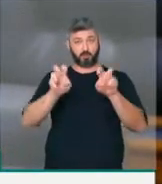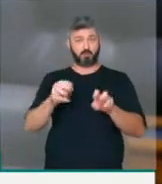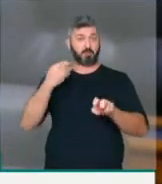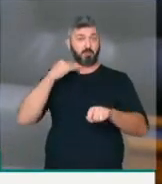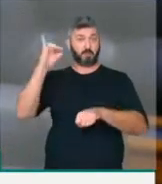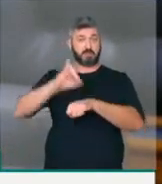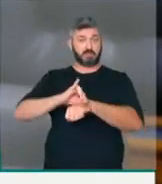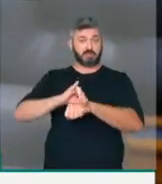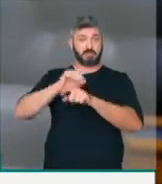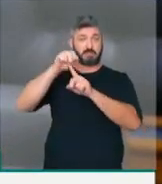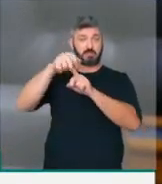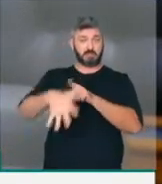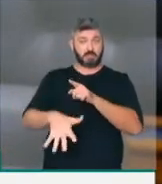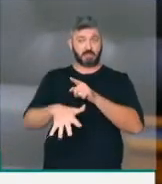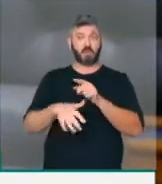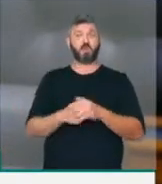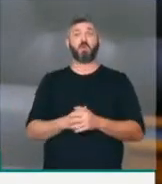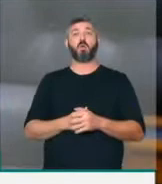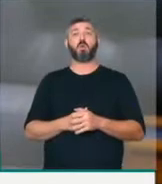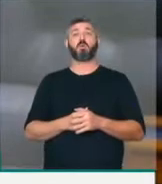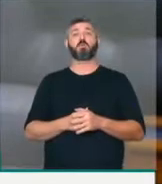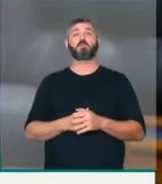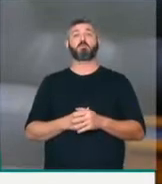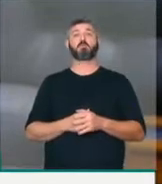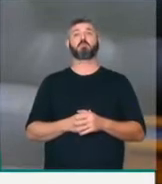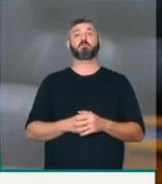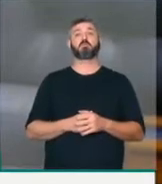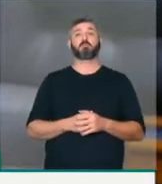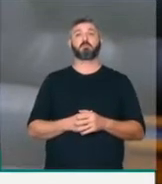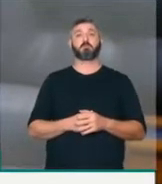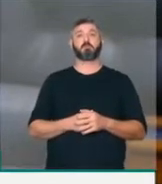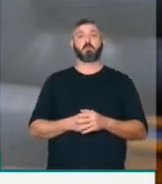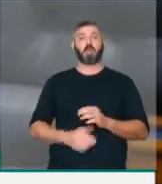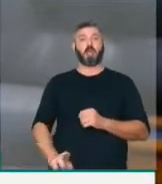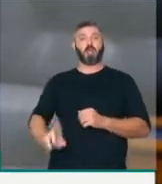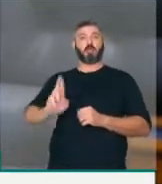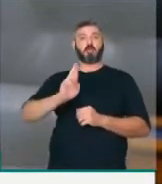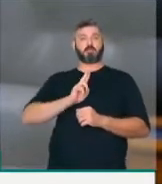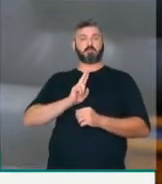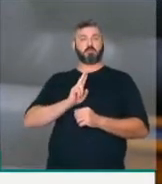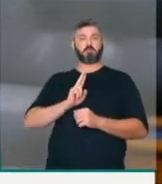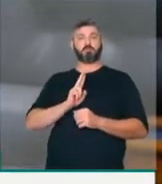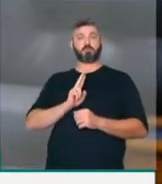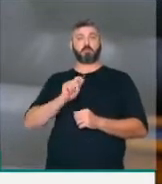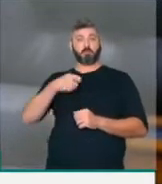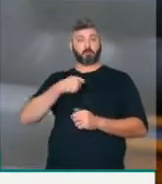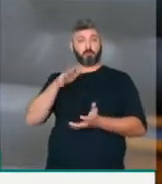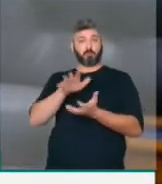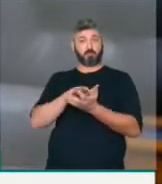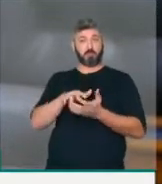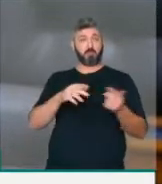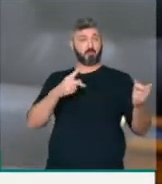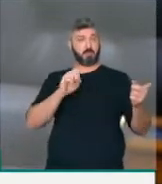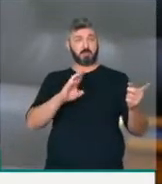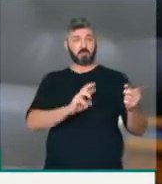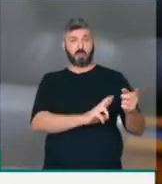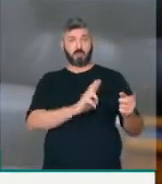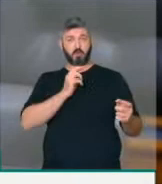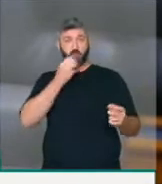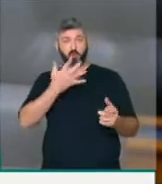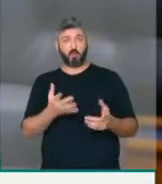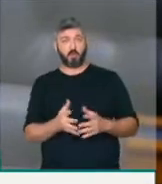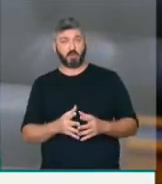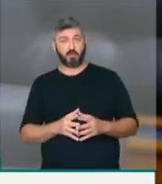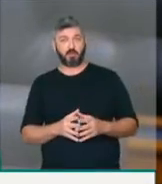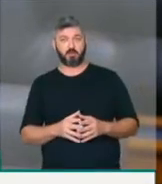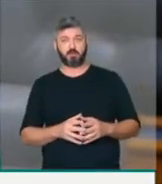Banco Central e terminei recebendo, inclusive, um grande retorno, já que sou pernambucano, do próprio PSB, deputado